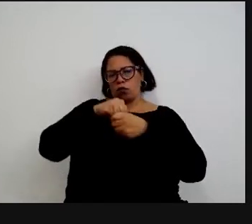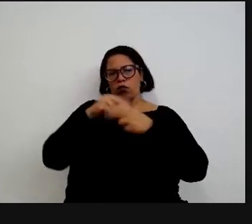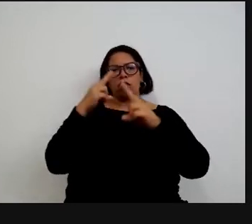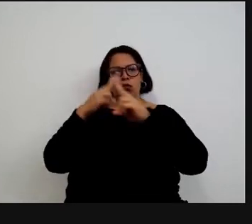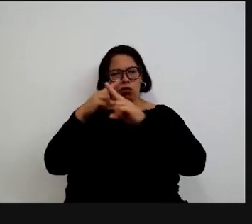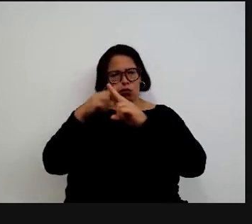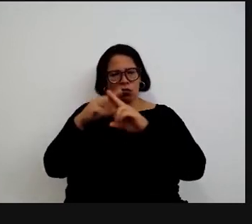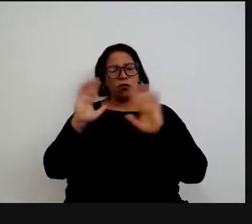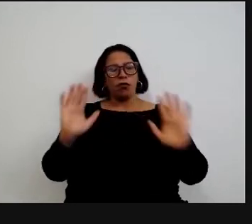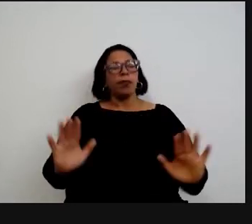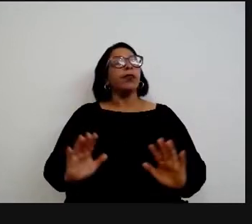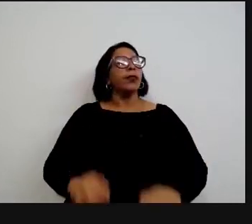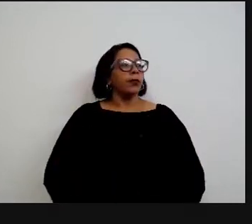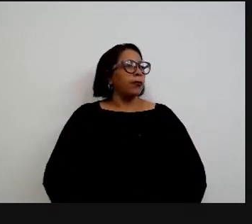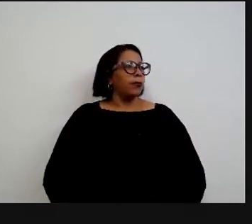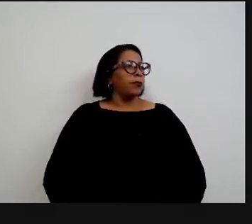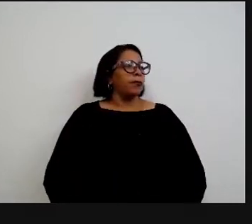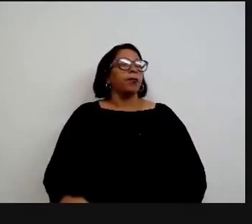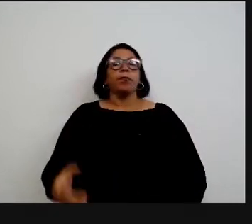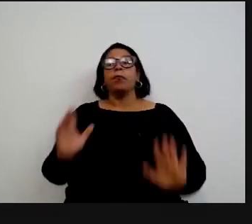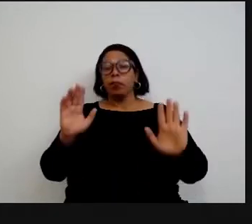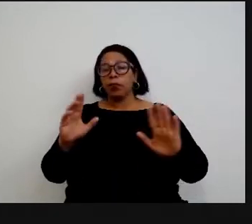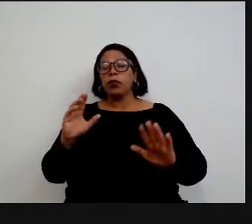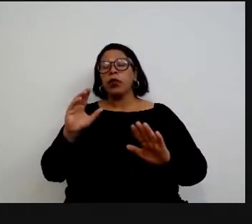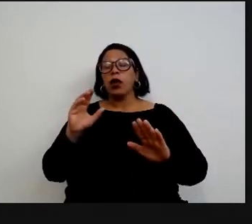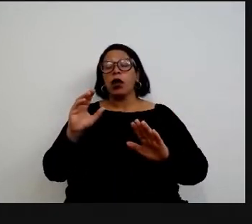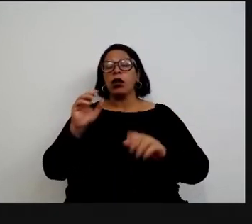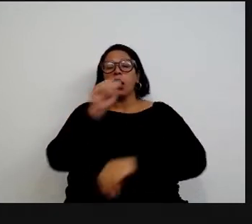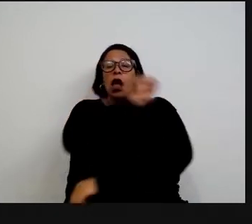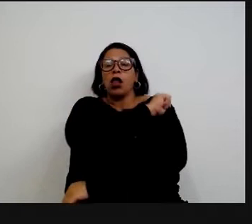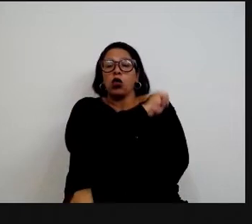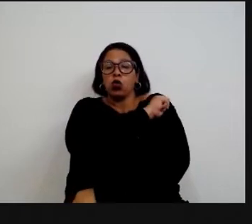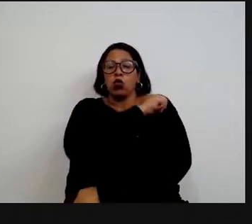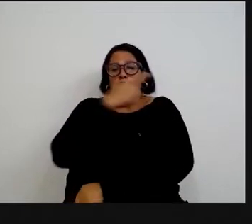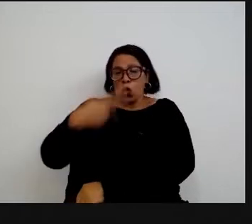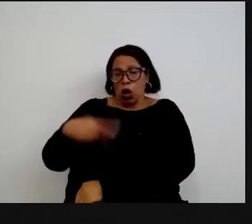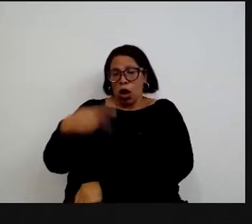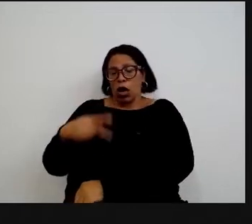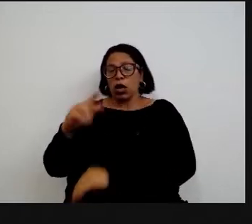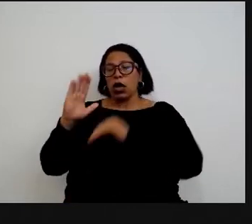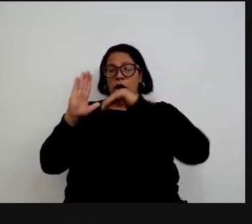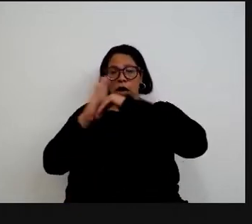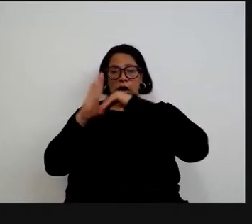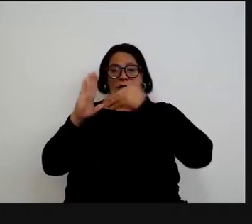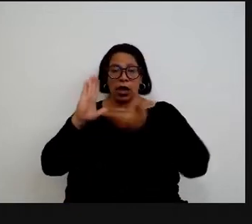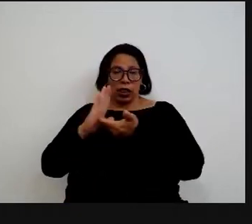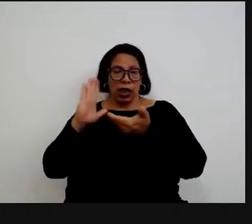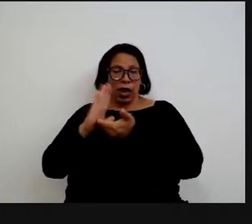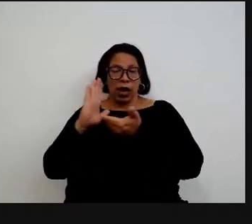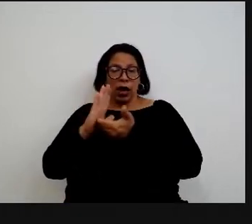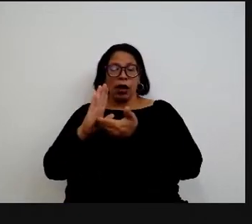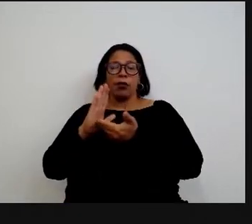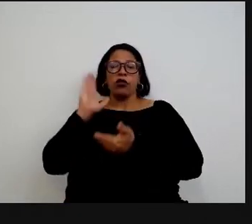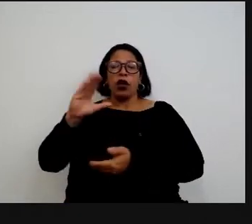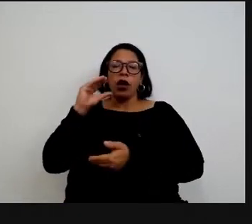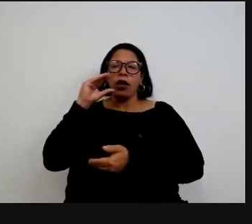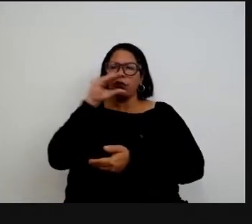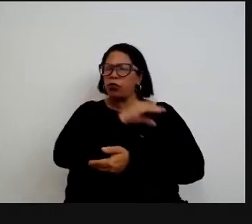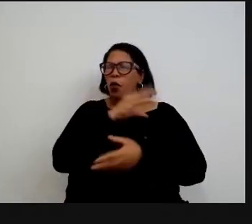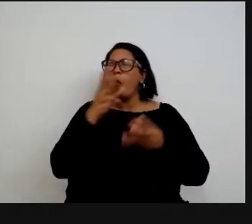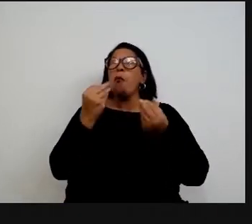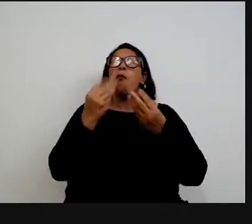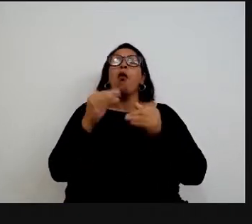Joia. Apesar dos nossos alunos serem adultos, eles estão sendo bombardeados com